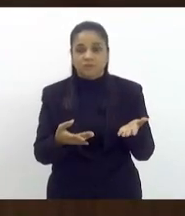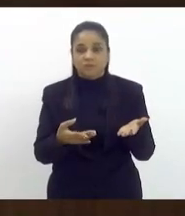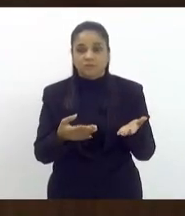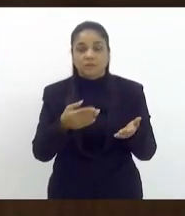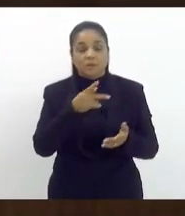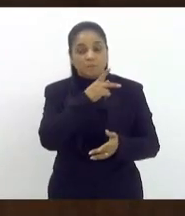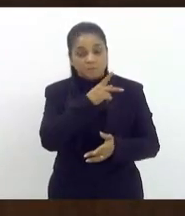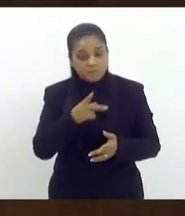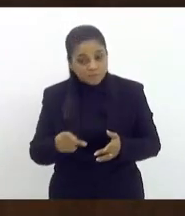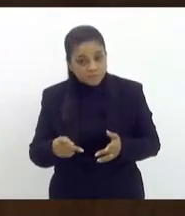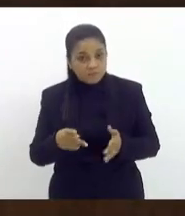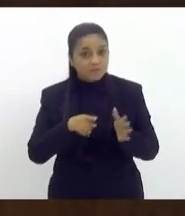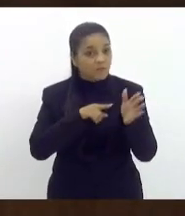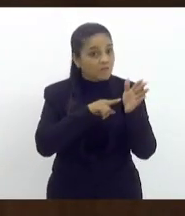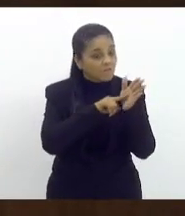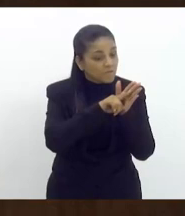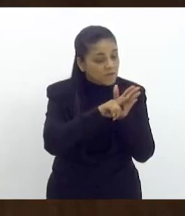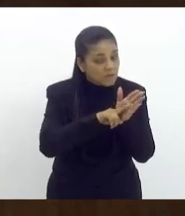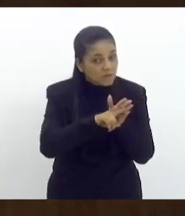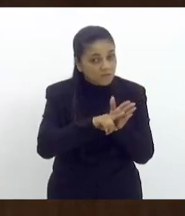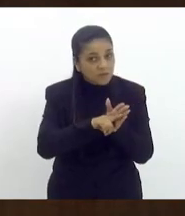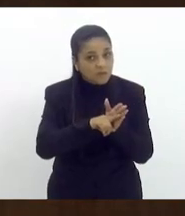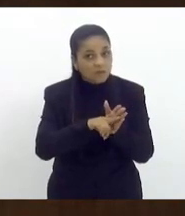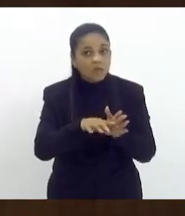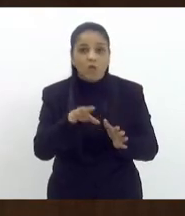Presidente verificação aqui